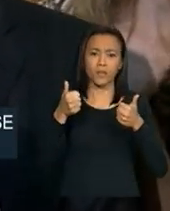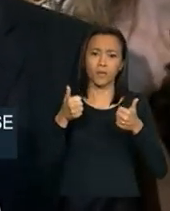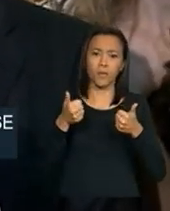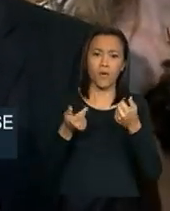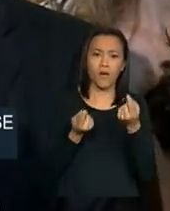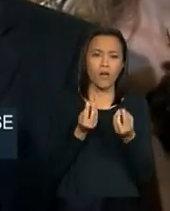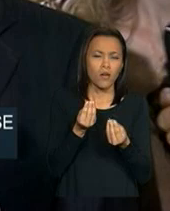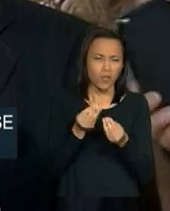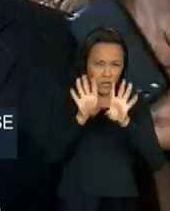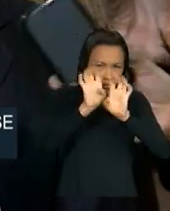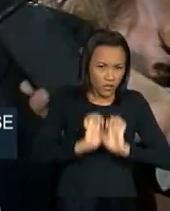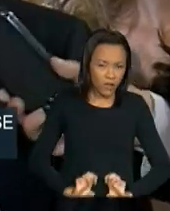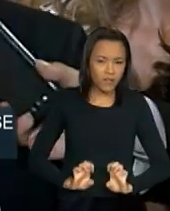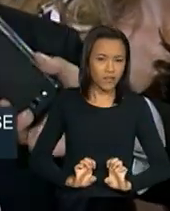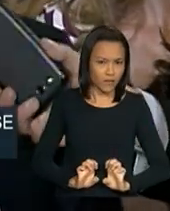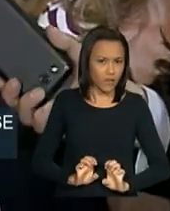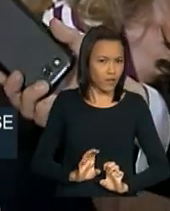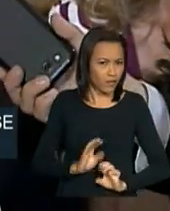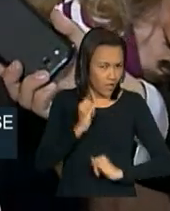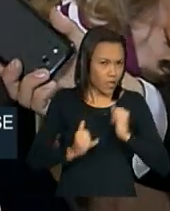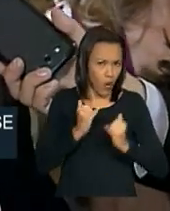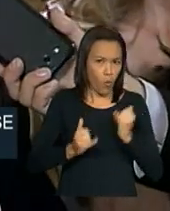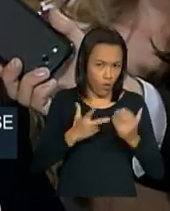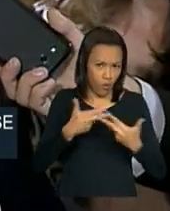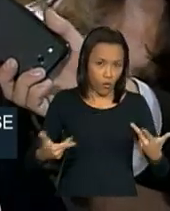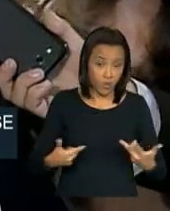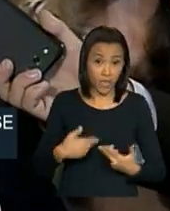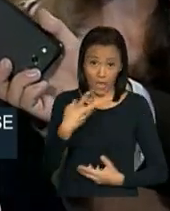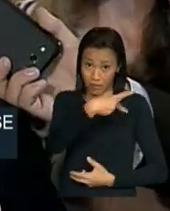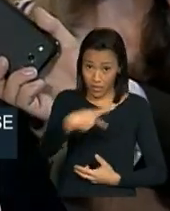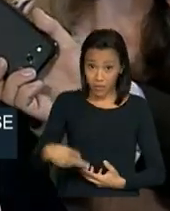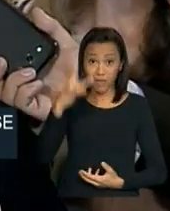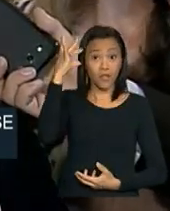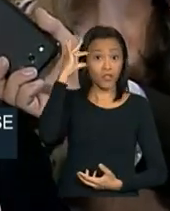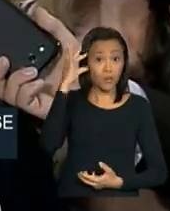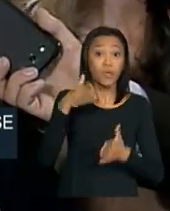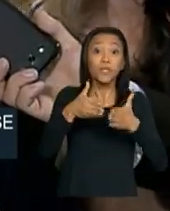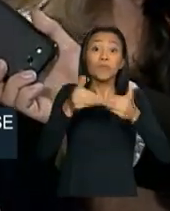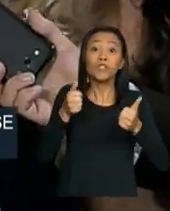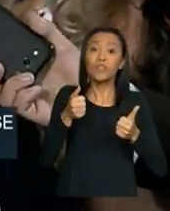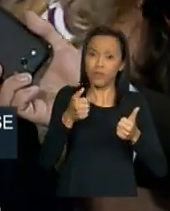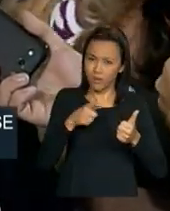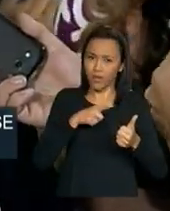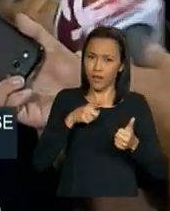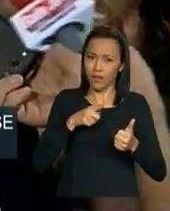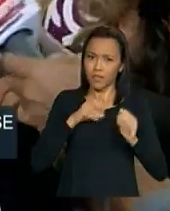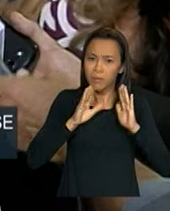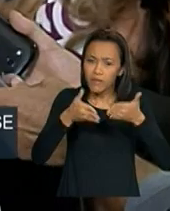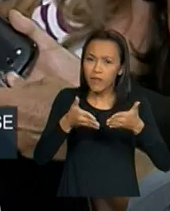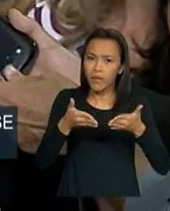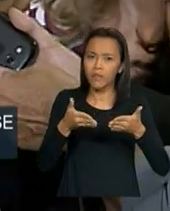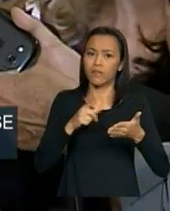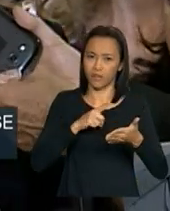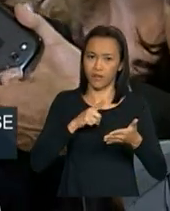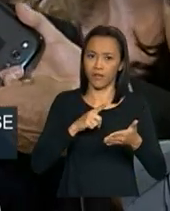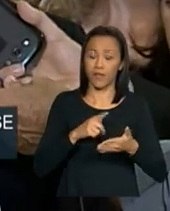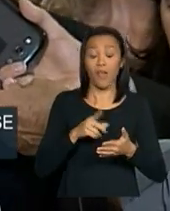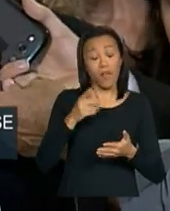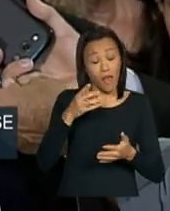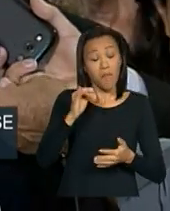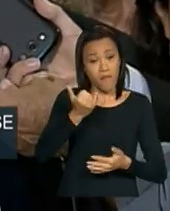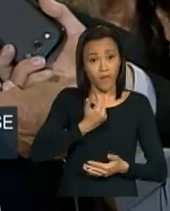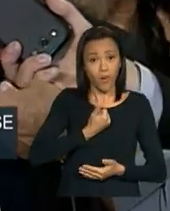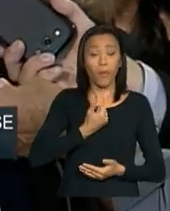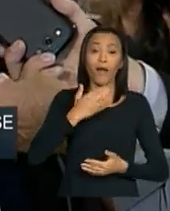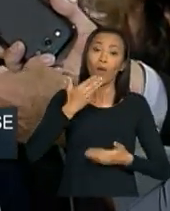alguma coisa que a presidente Dilma lhe pediu? Ministro, não entendi. Alguma coisa que a presidente Dilma lhe pediu especificamente? Foi isso, de cuidar